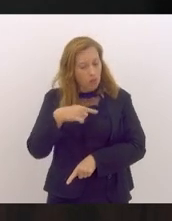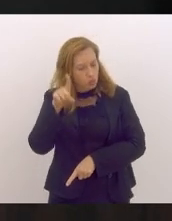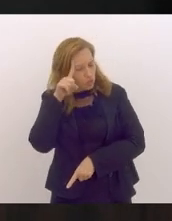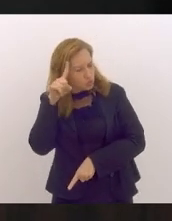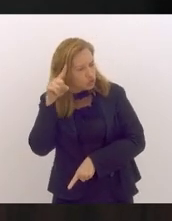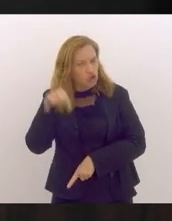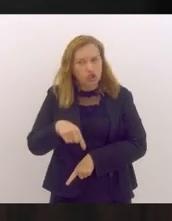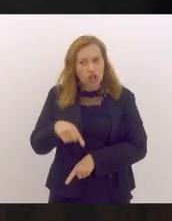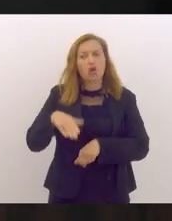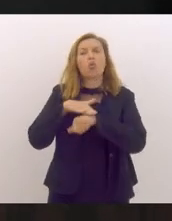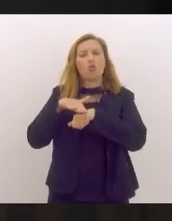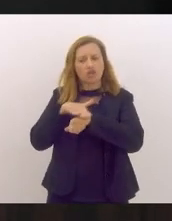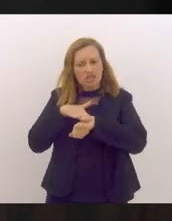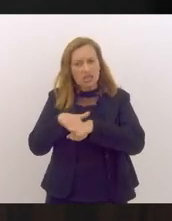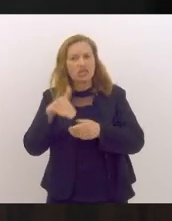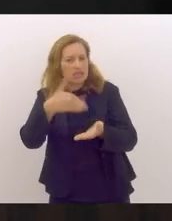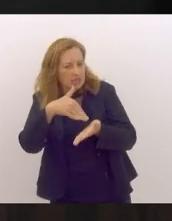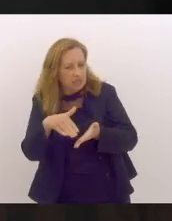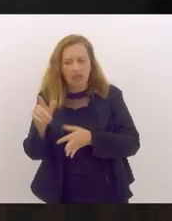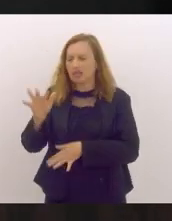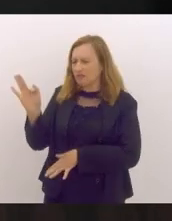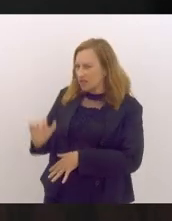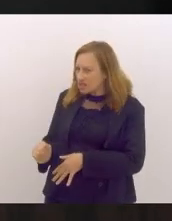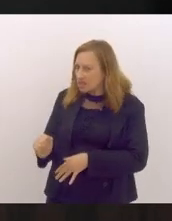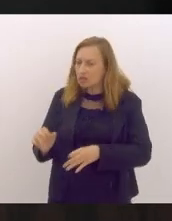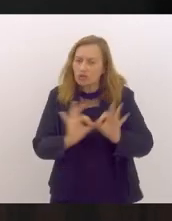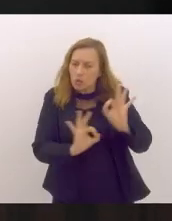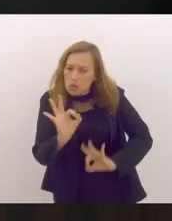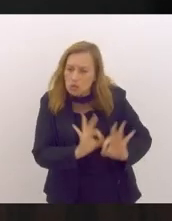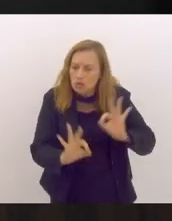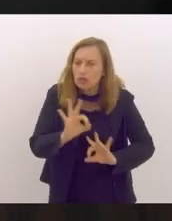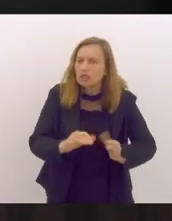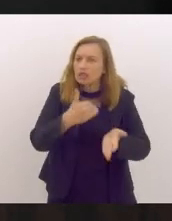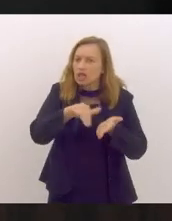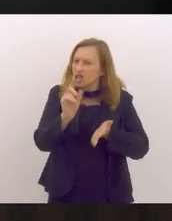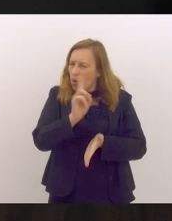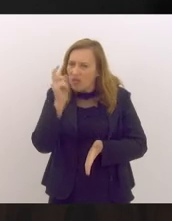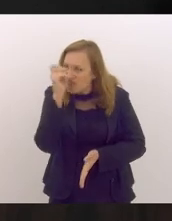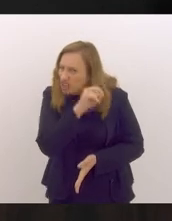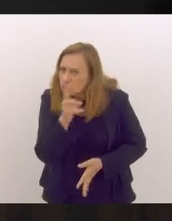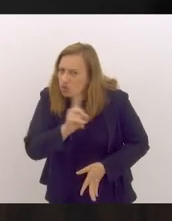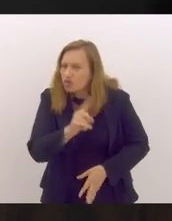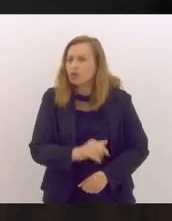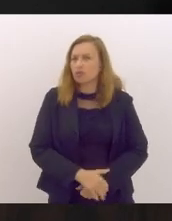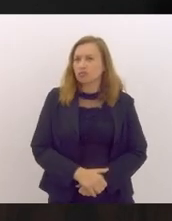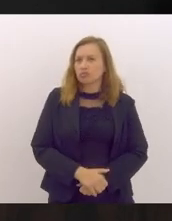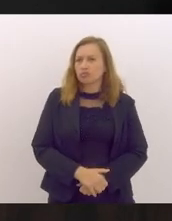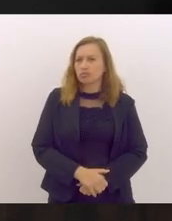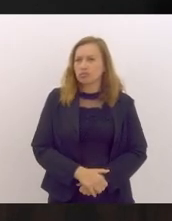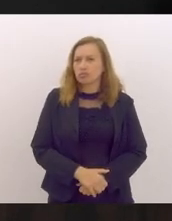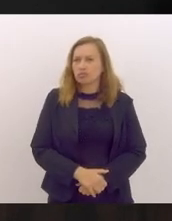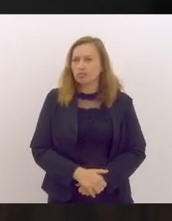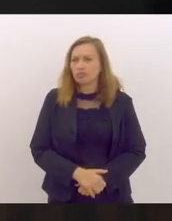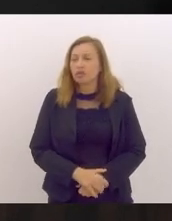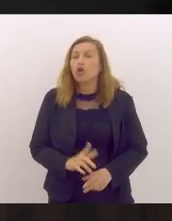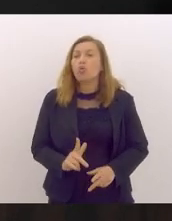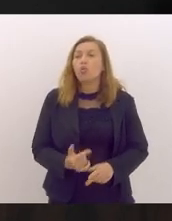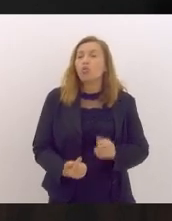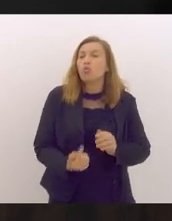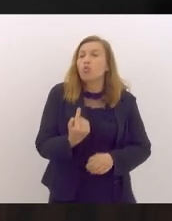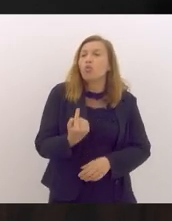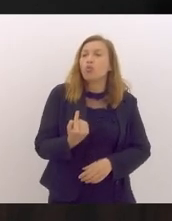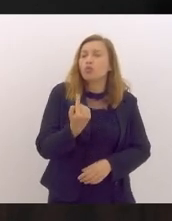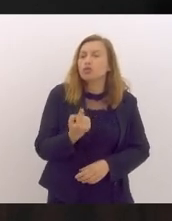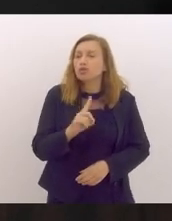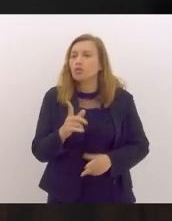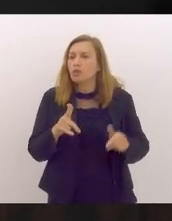diariamente conversando com o secretário de Fazenda, conversando com o secretário de Planejamento, não está fácil. O único poder que não tem que cortar nada, com todo